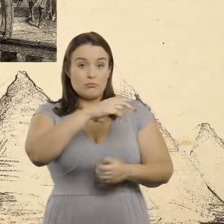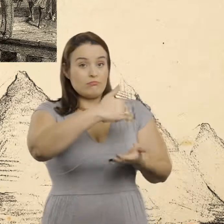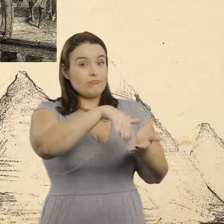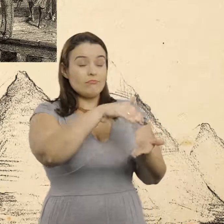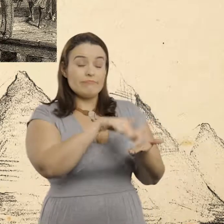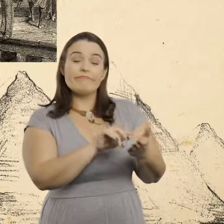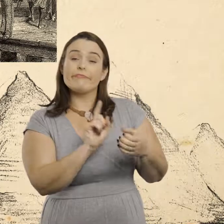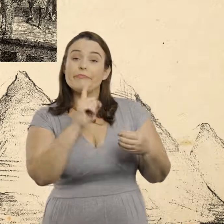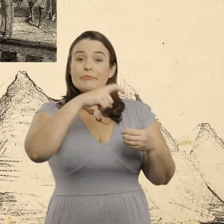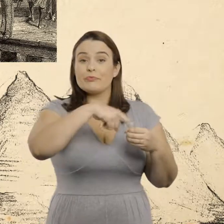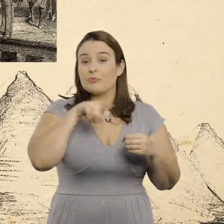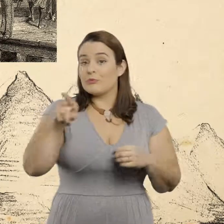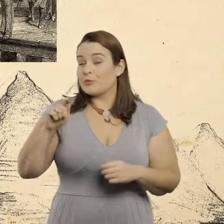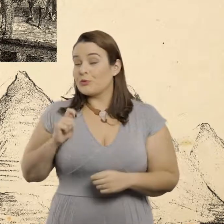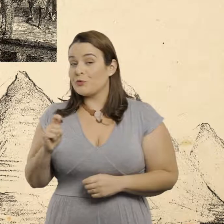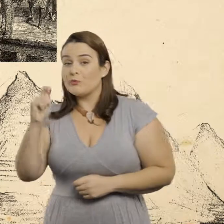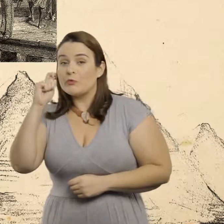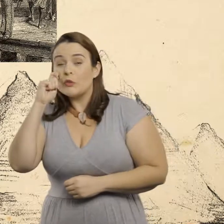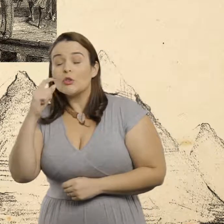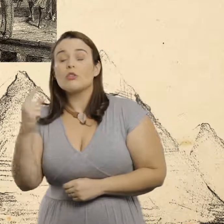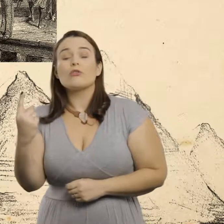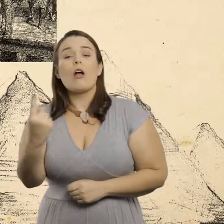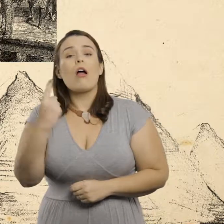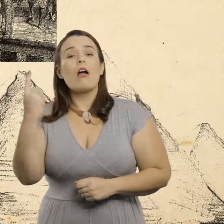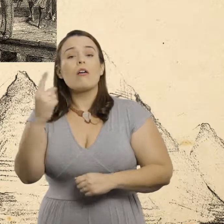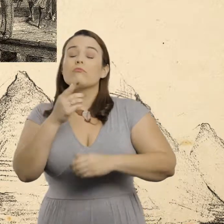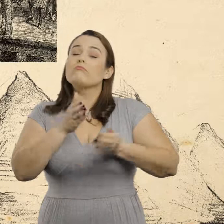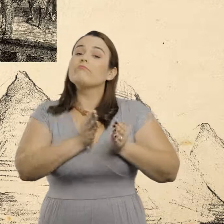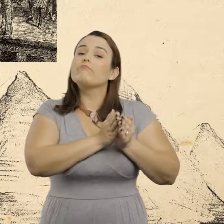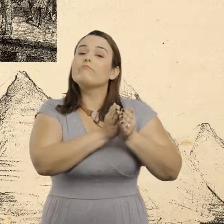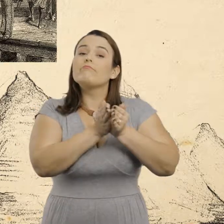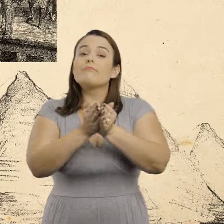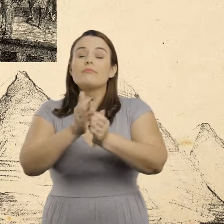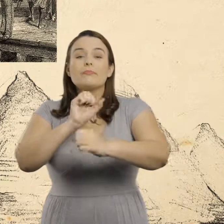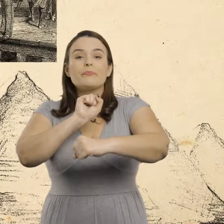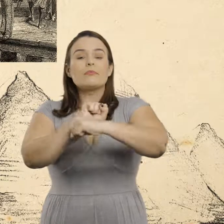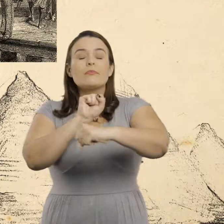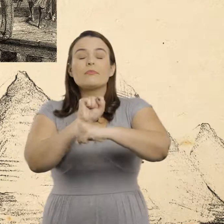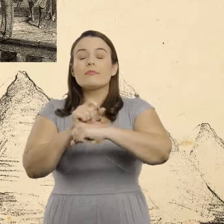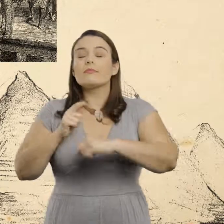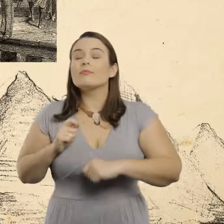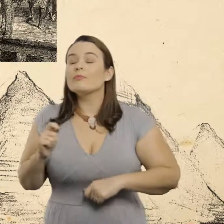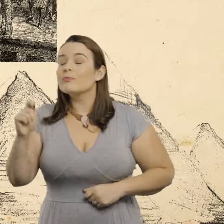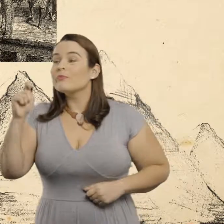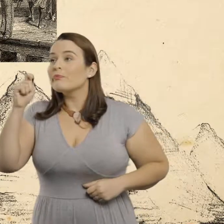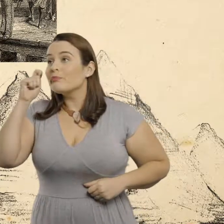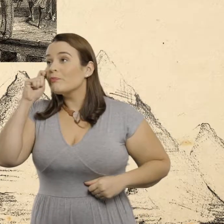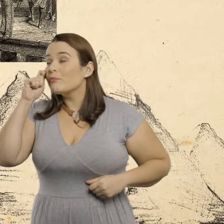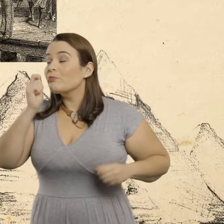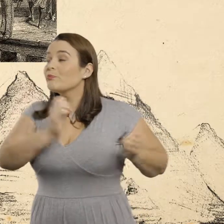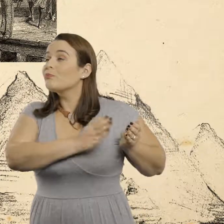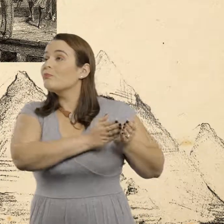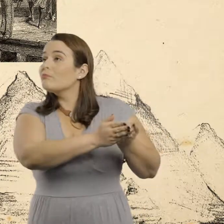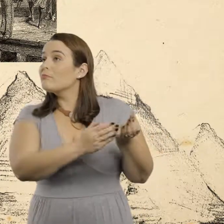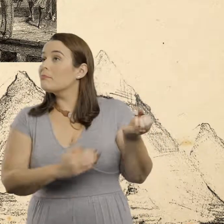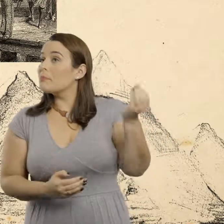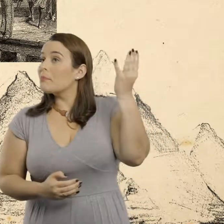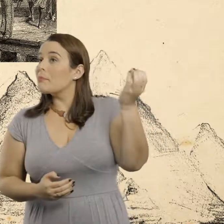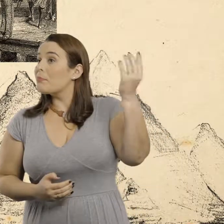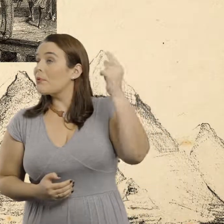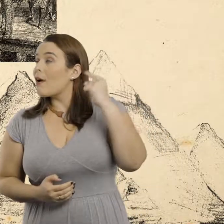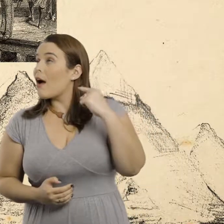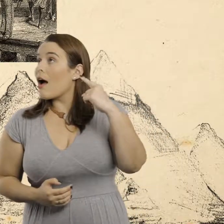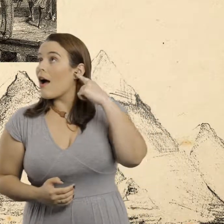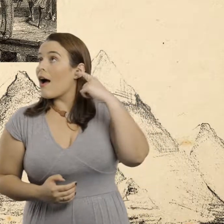e o detetive Fix ficou sozinho esperando o navio. De repente, o detetive Fix ouviu o som do apito do